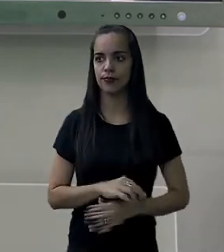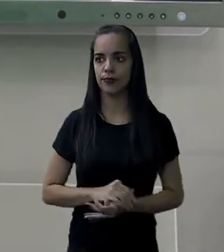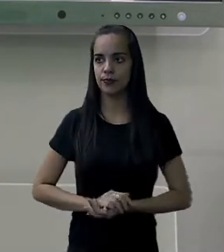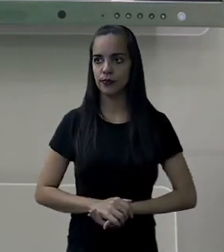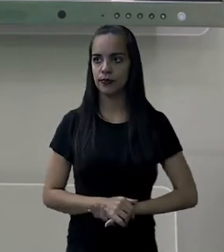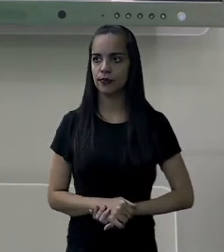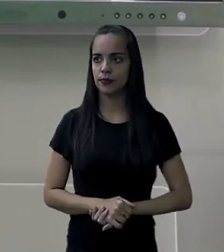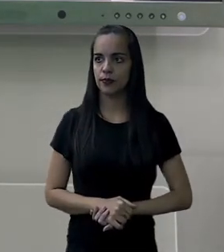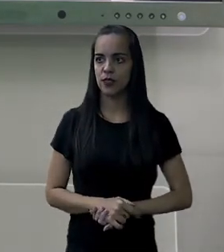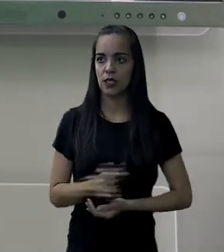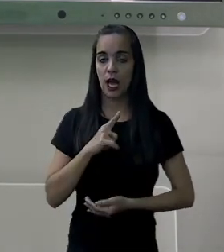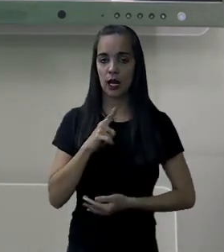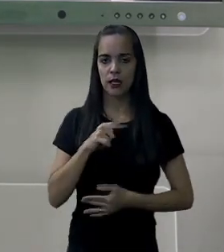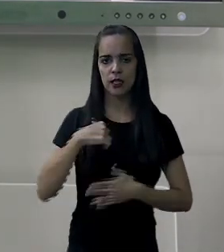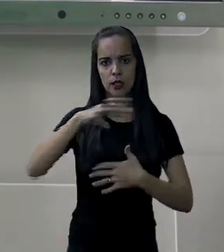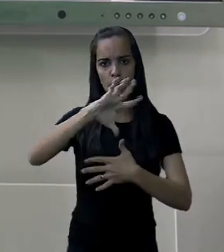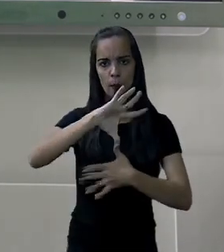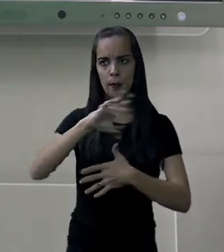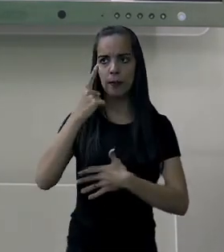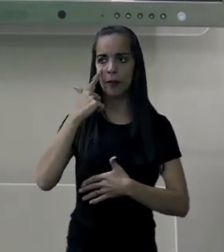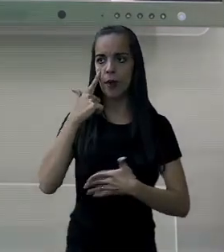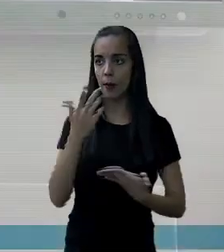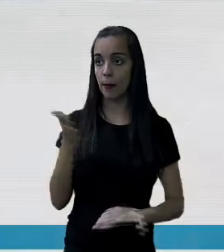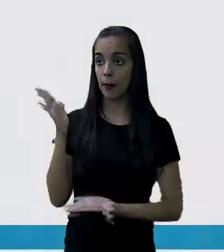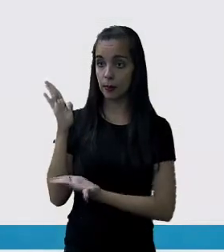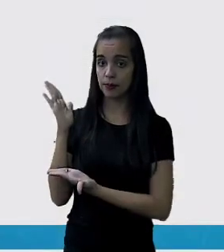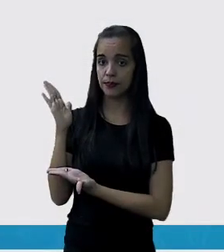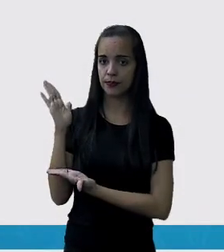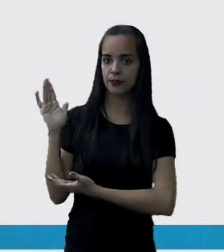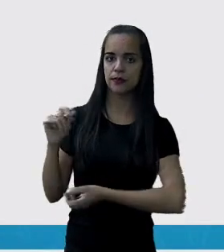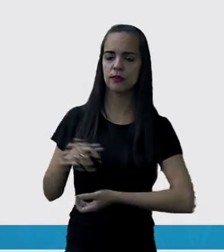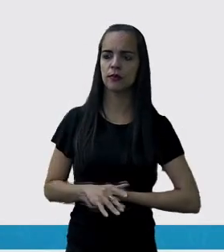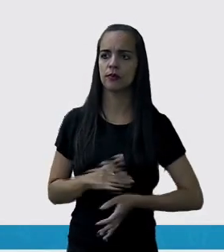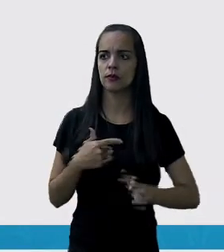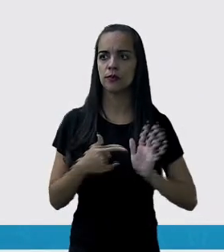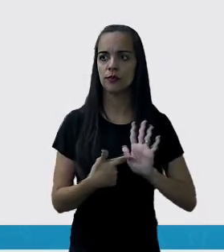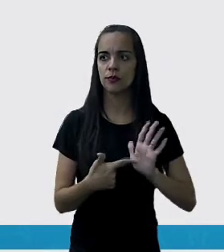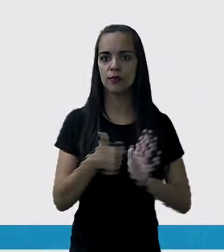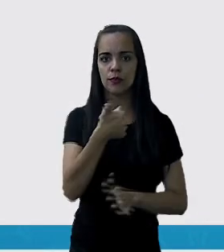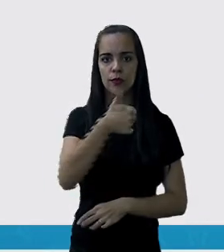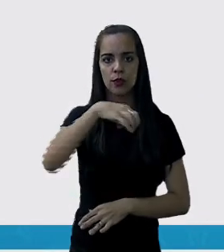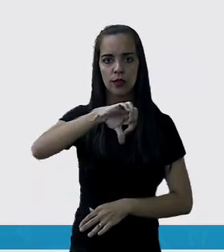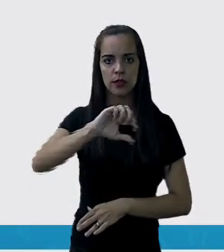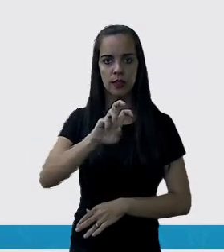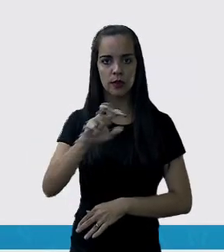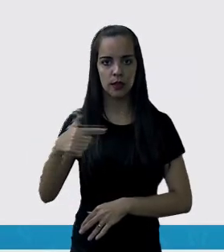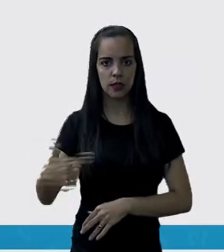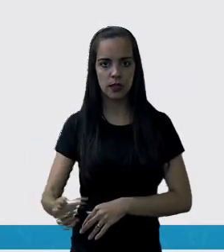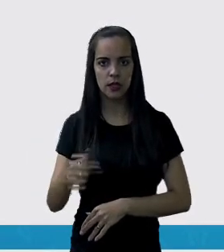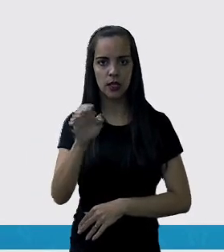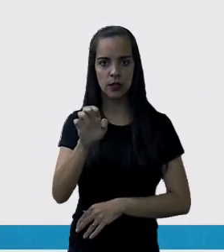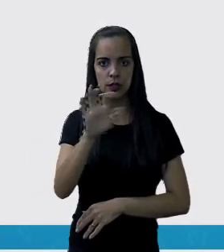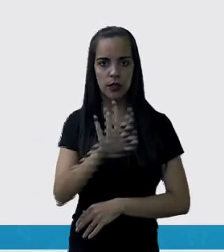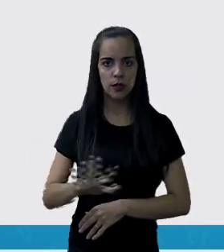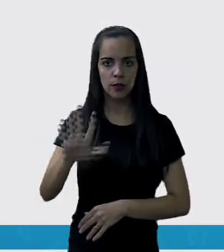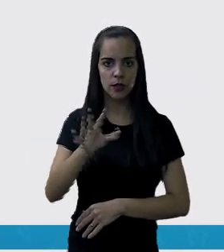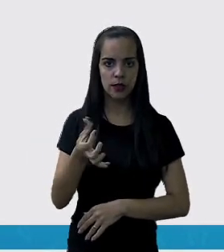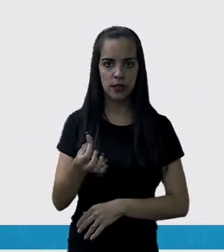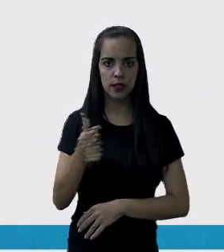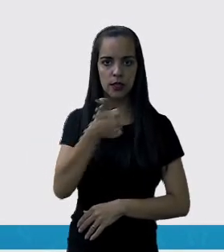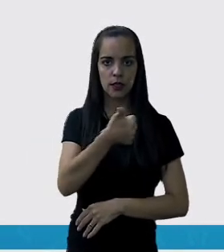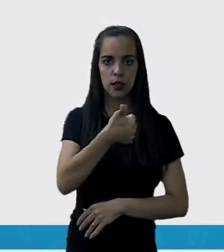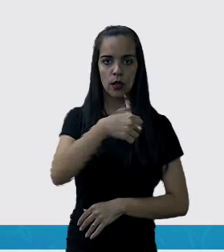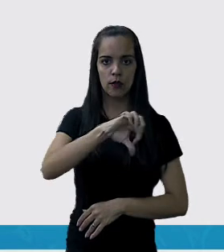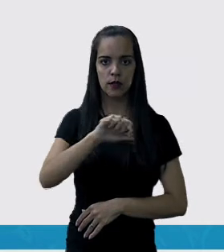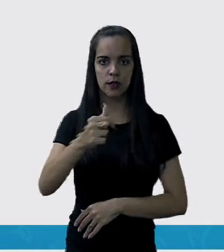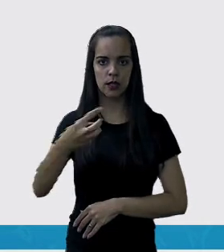Olhem bem, aí aqui nós temos, olha, em 57 a Europa dos 6, 73 a